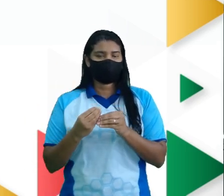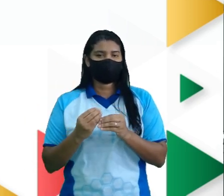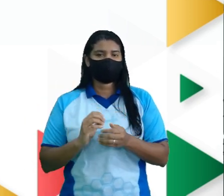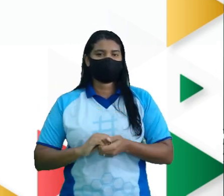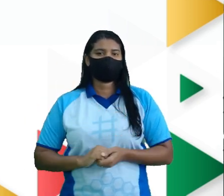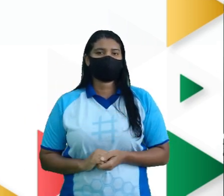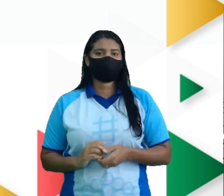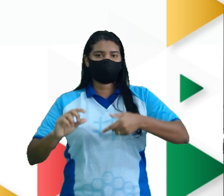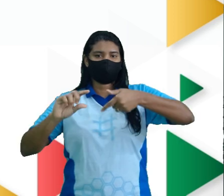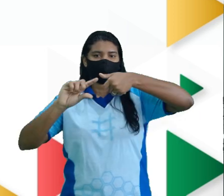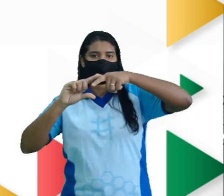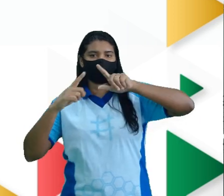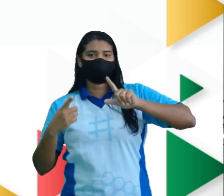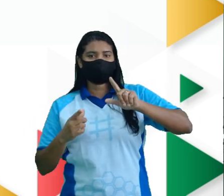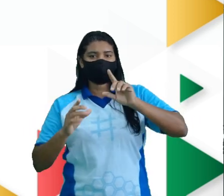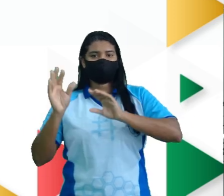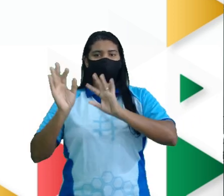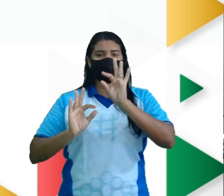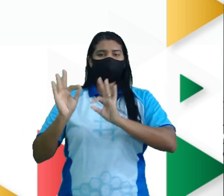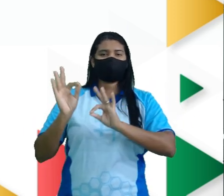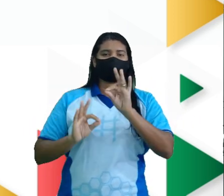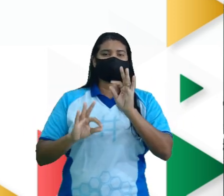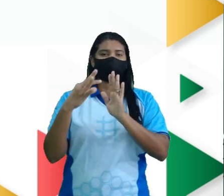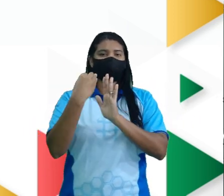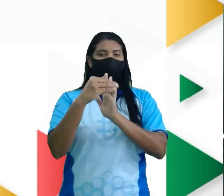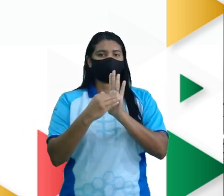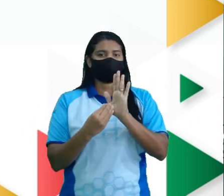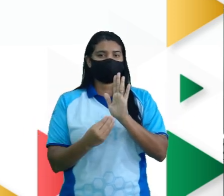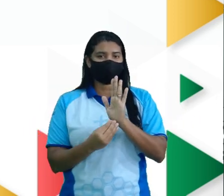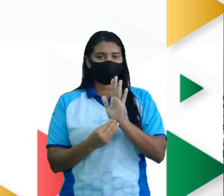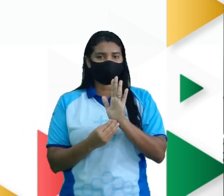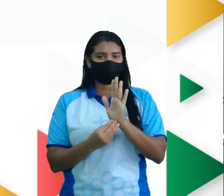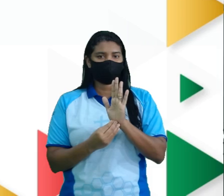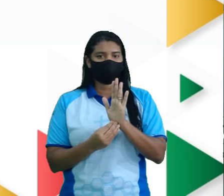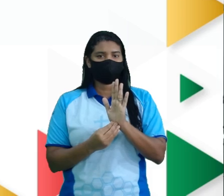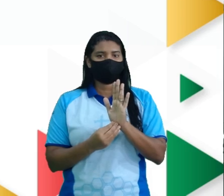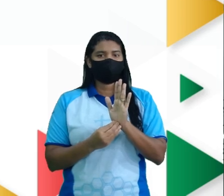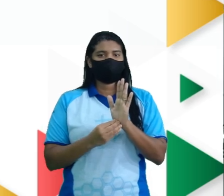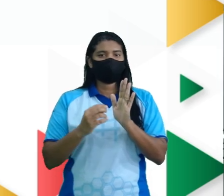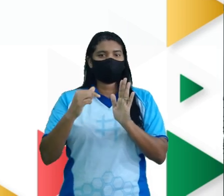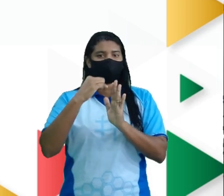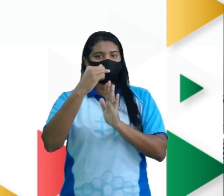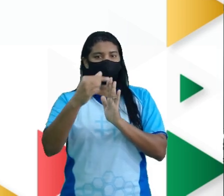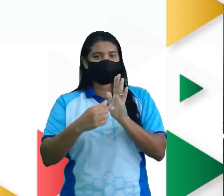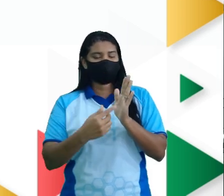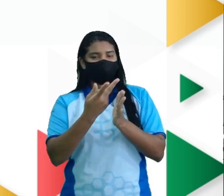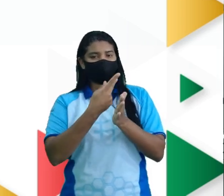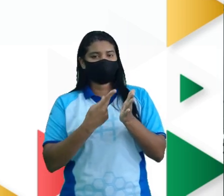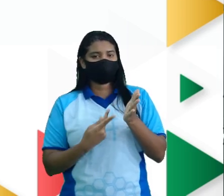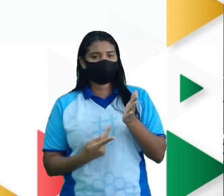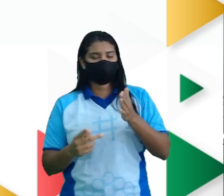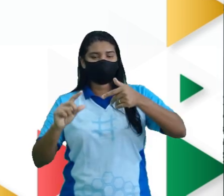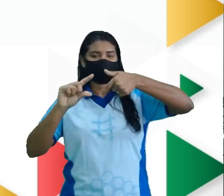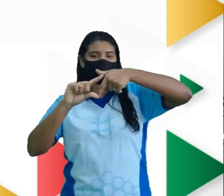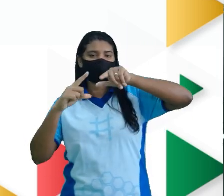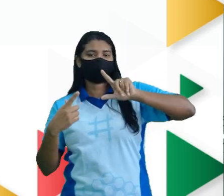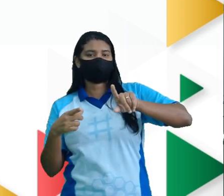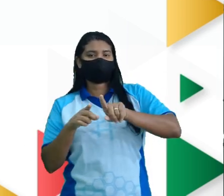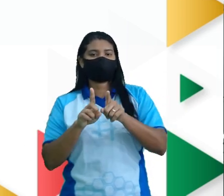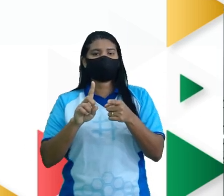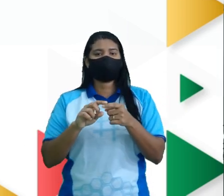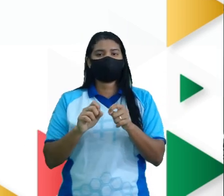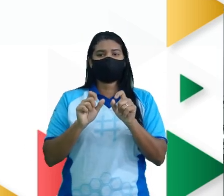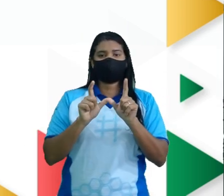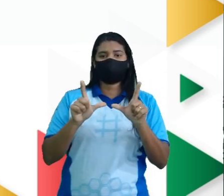a geometria analítica, aplicando o ângulo às figuras geométricas, trabalhando grandezas